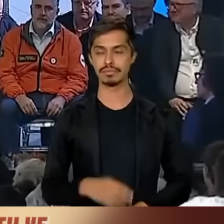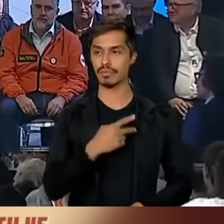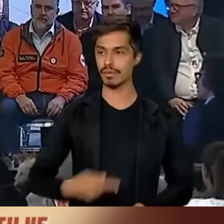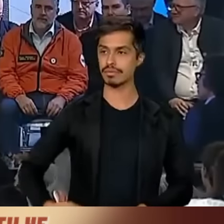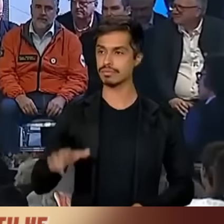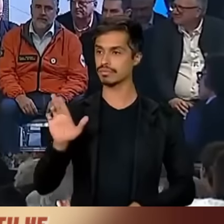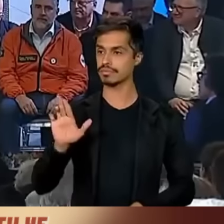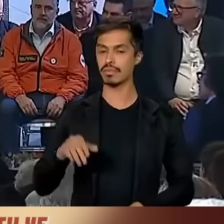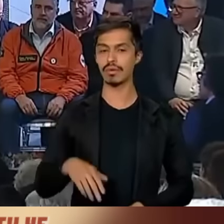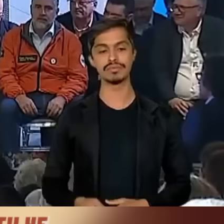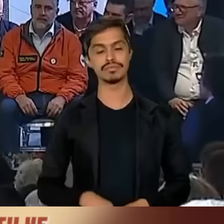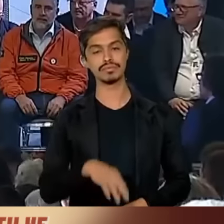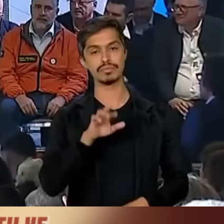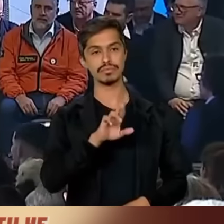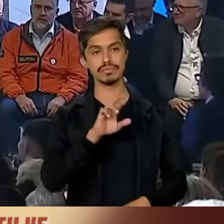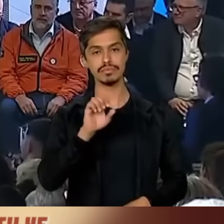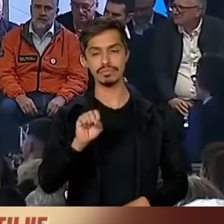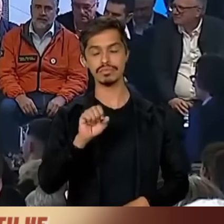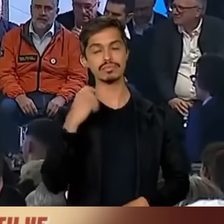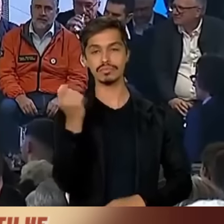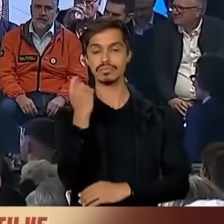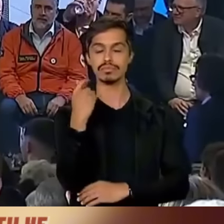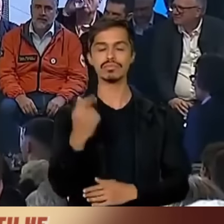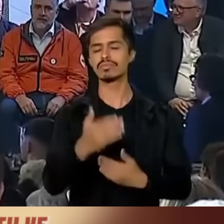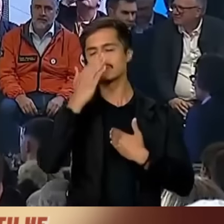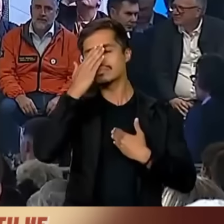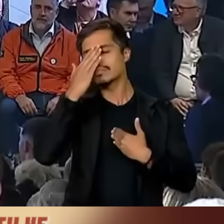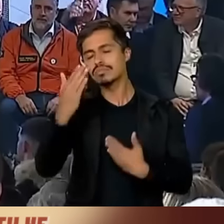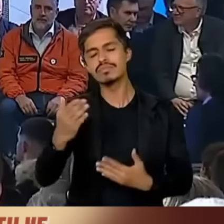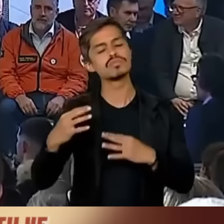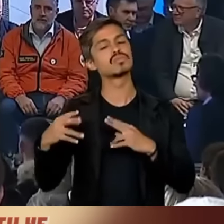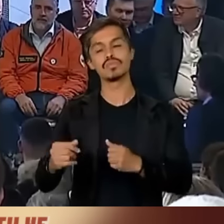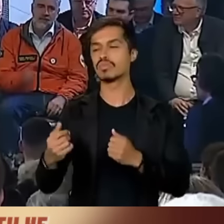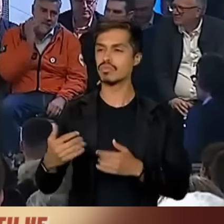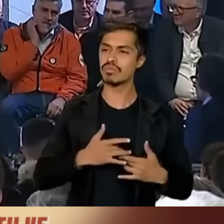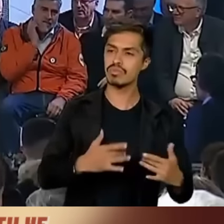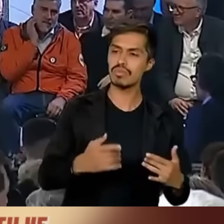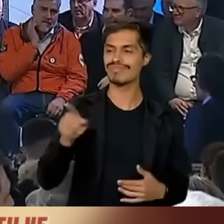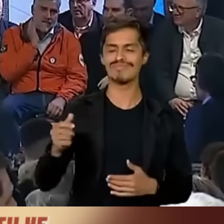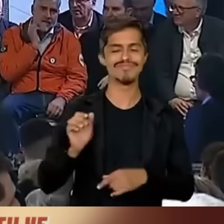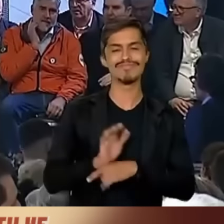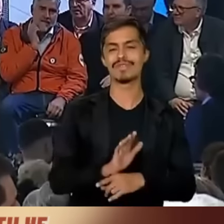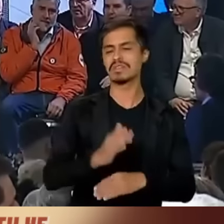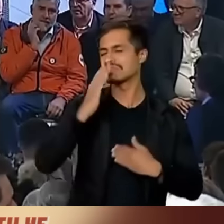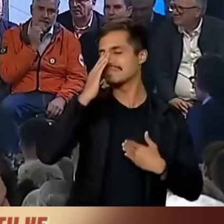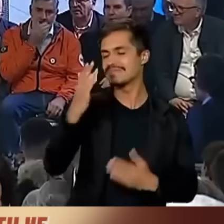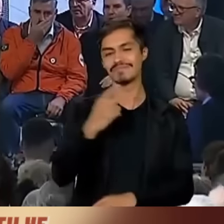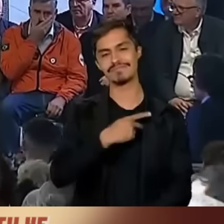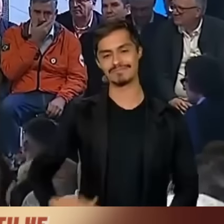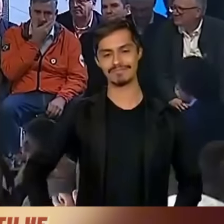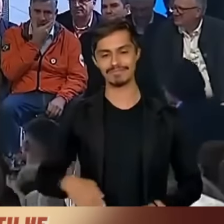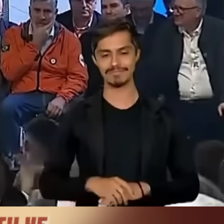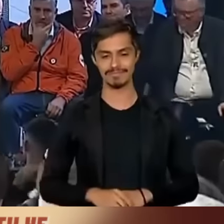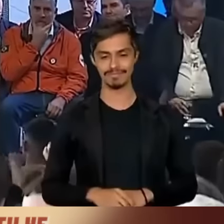Presidente Lula, o Rio Grande do Sul lhe saúda e agradece por todo o carinho e empenho a nós dedicados. Muito obrigada, senhor